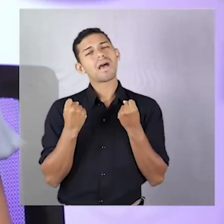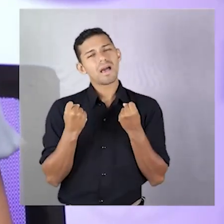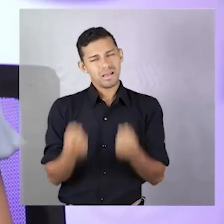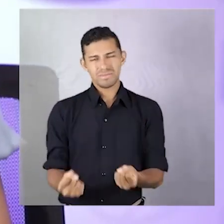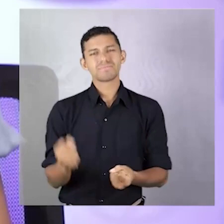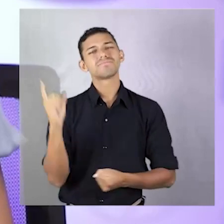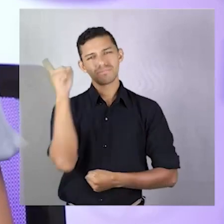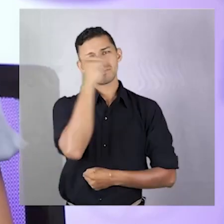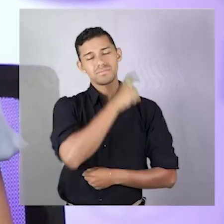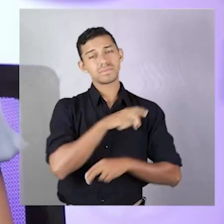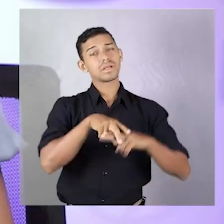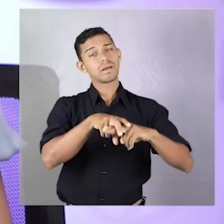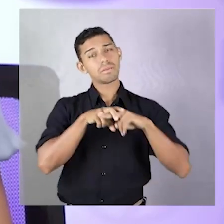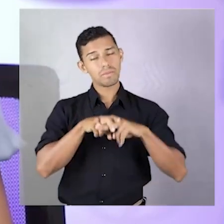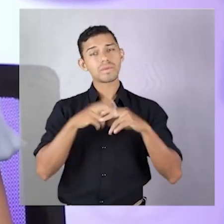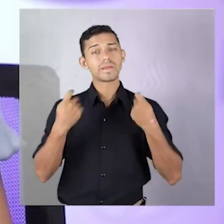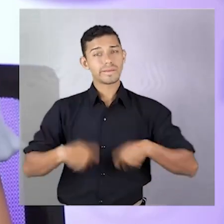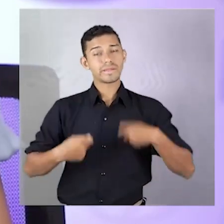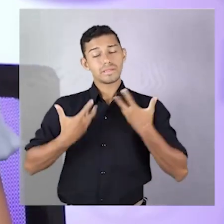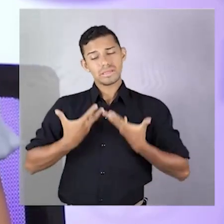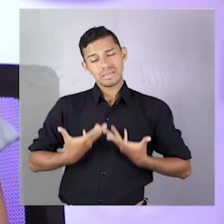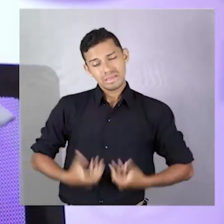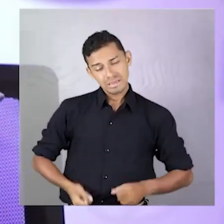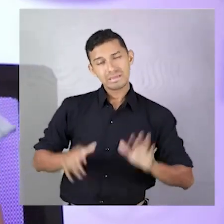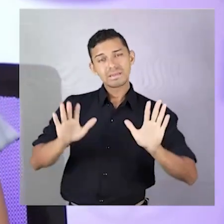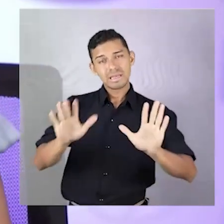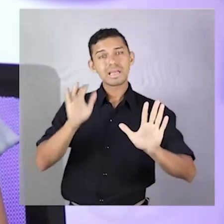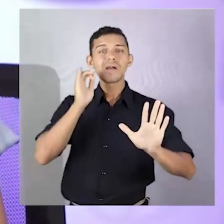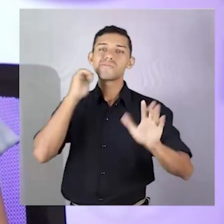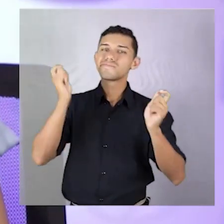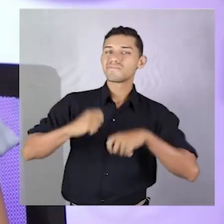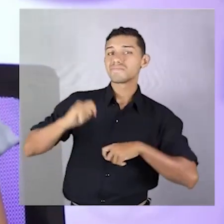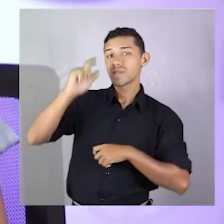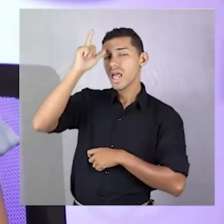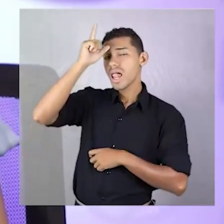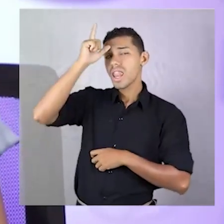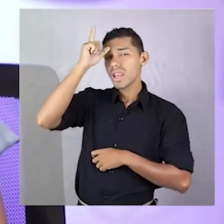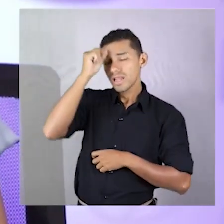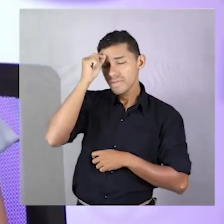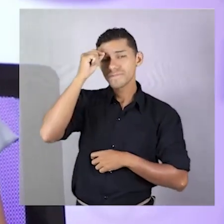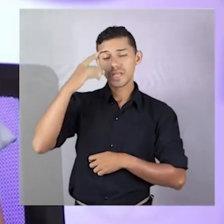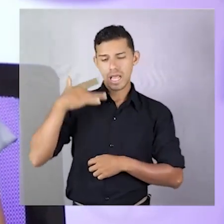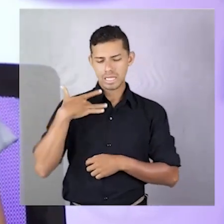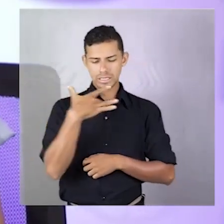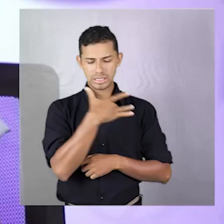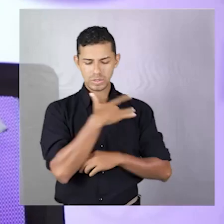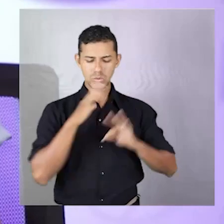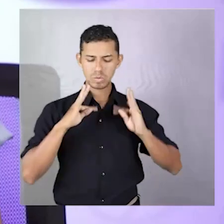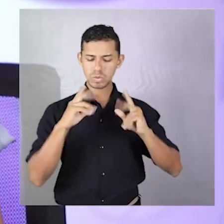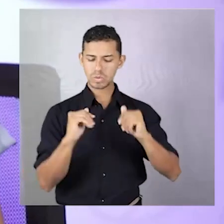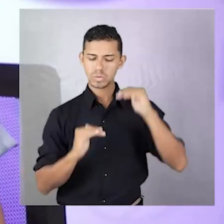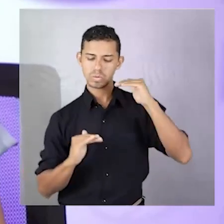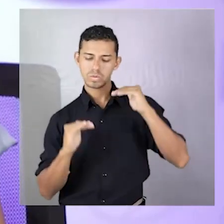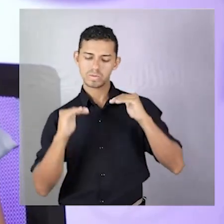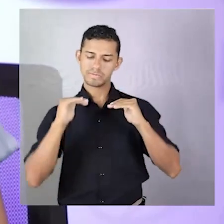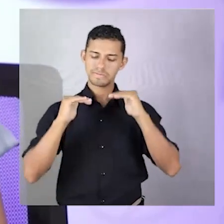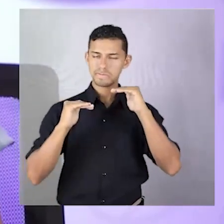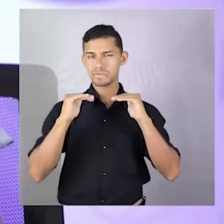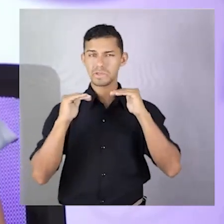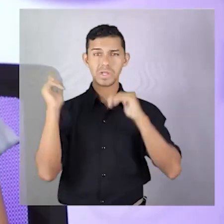pesado, não é? Por isso, o descanso passa a ser uma grande necessidade para que a saúde de todo mundo permaneça em